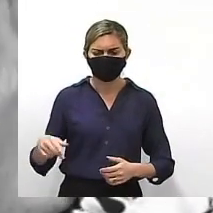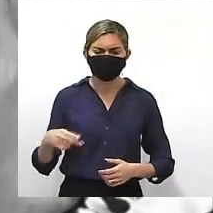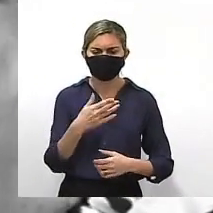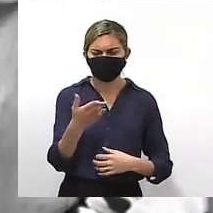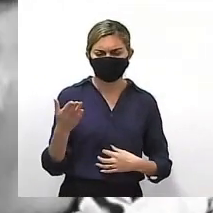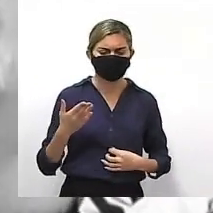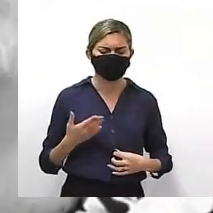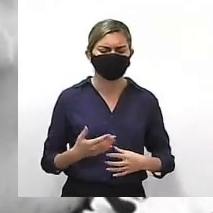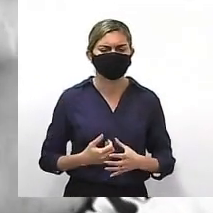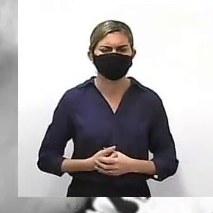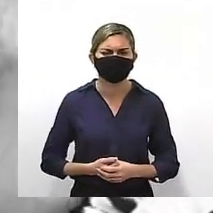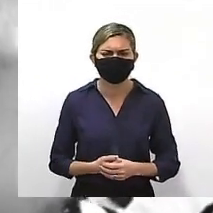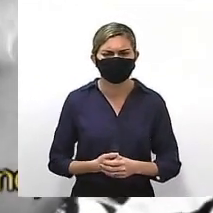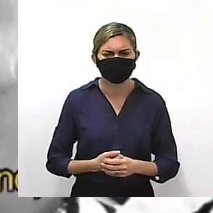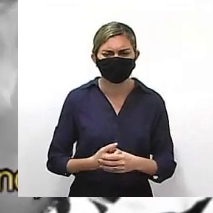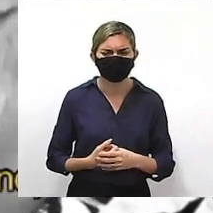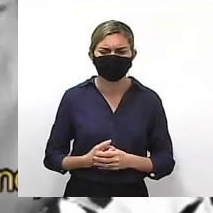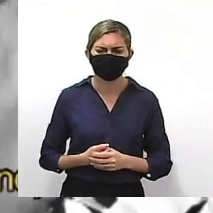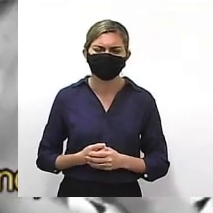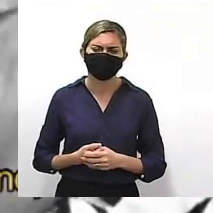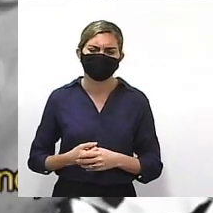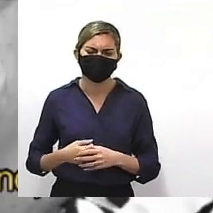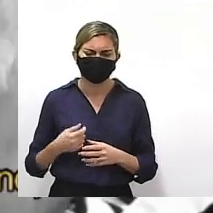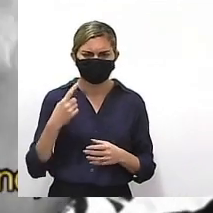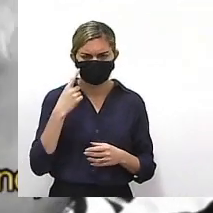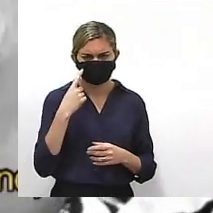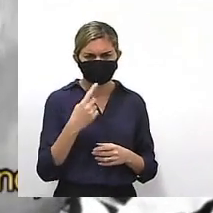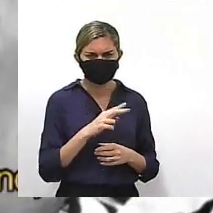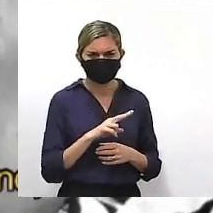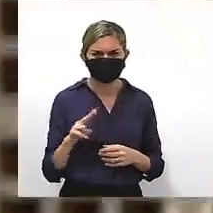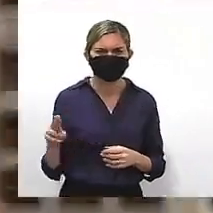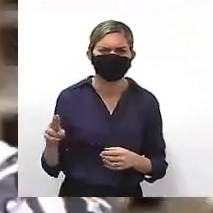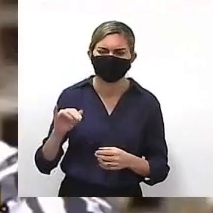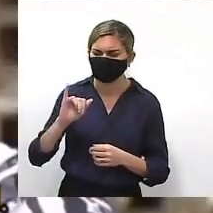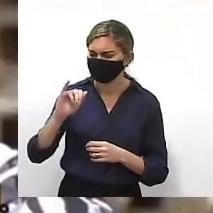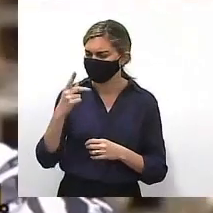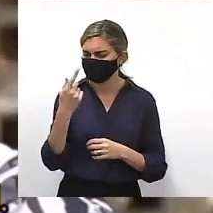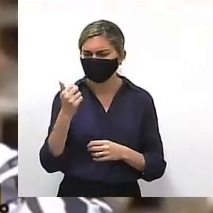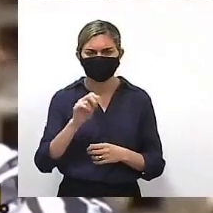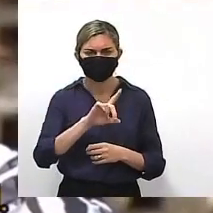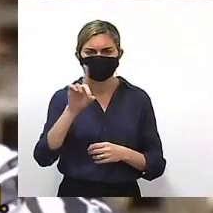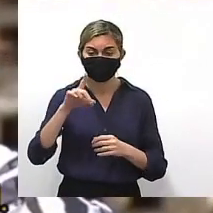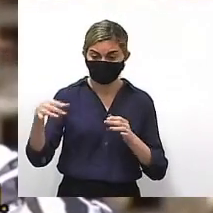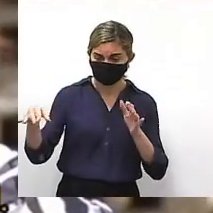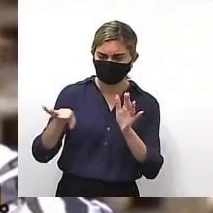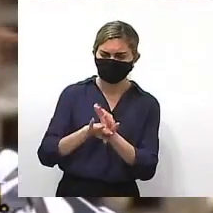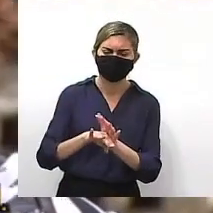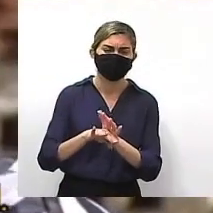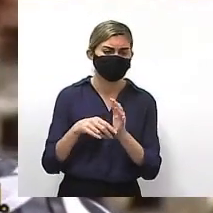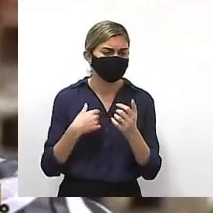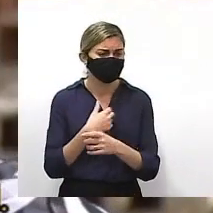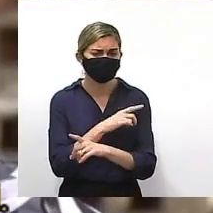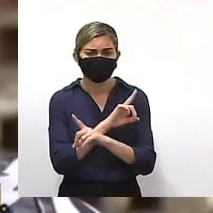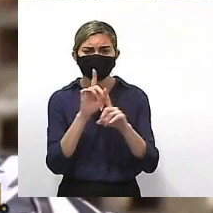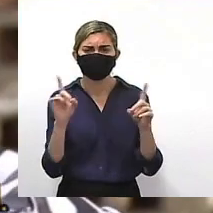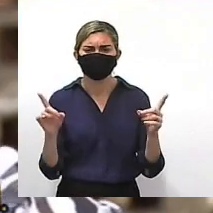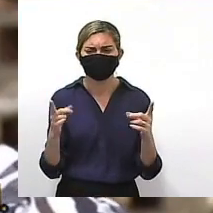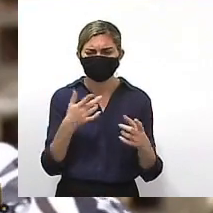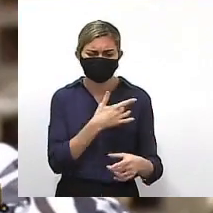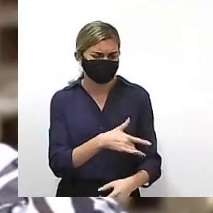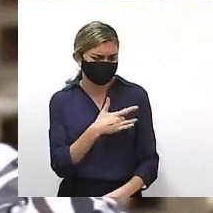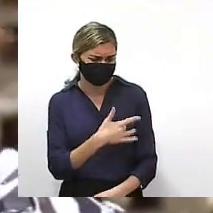começou logo, era assim, Ilha Sem Deus. Depois começaram a chamar Ilha de Deus. Quando eu cheguei, meu Deus, aí eu tinha pena daquelas